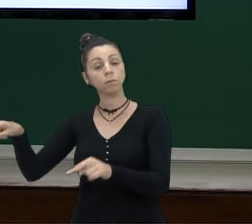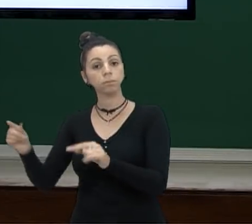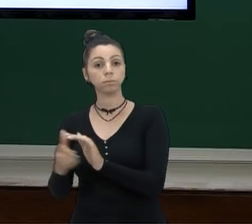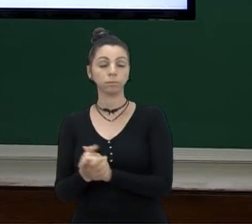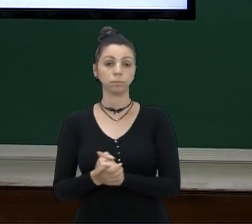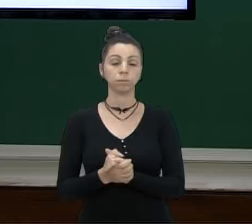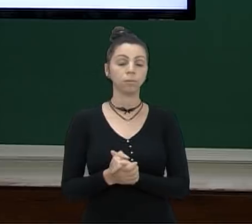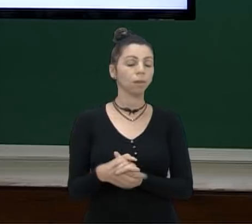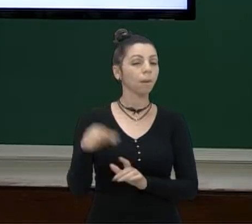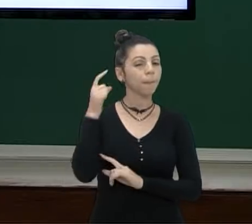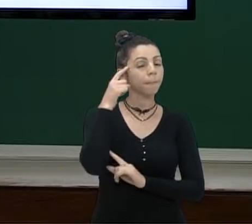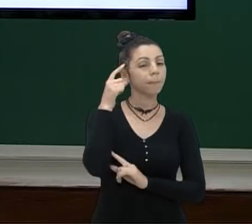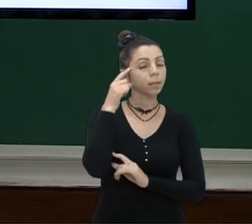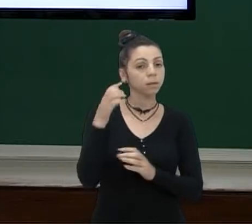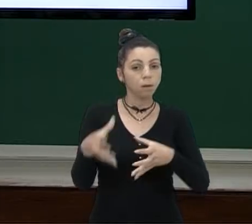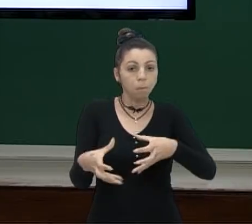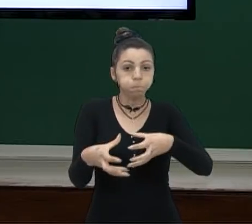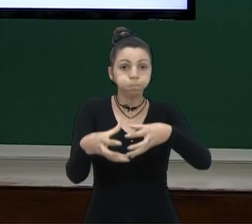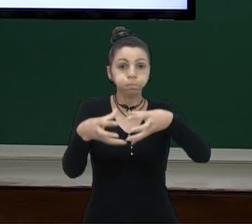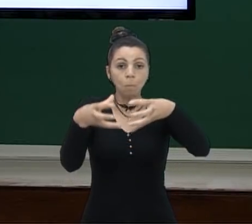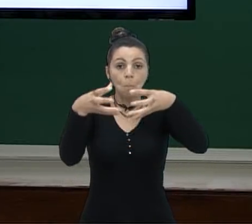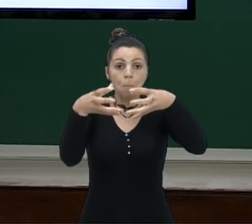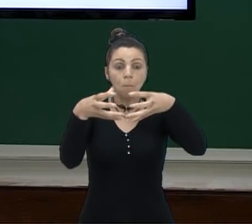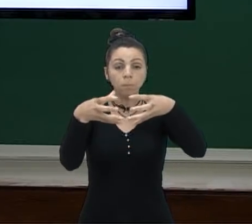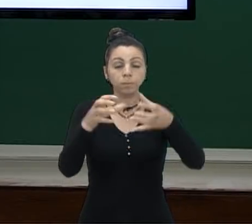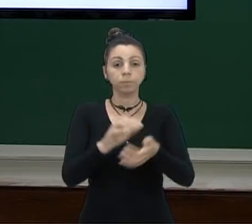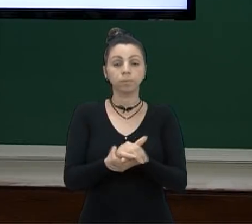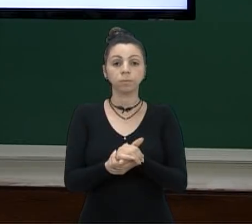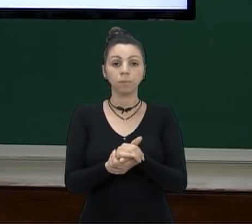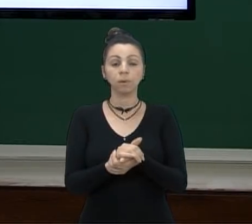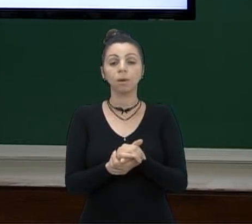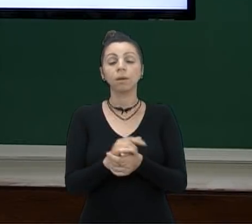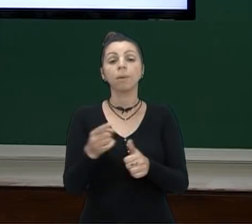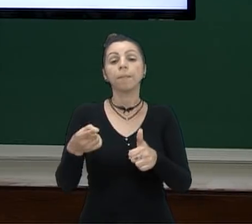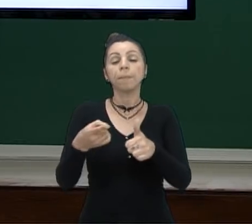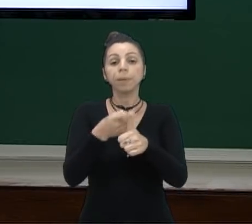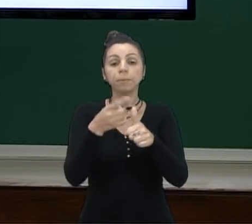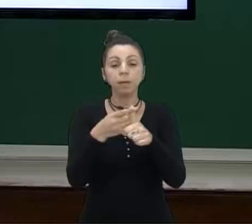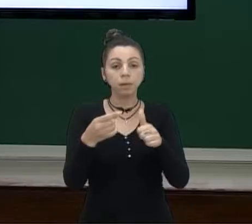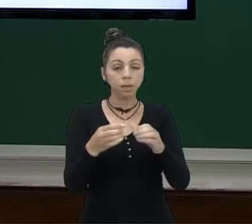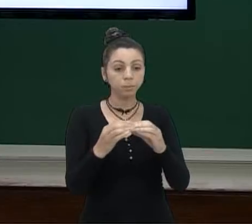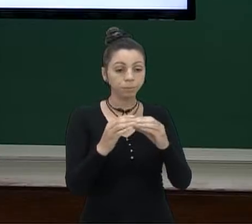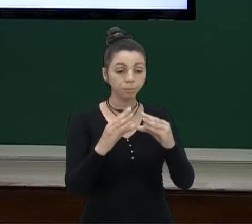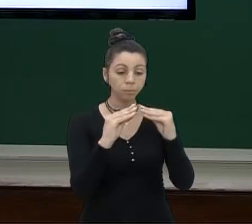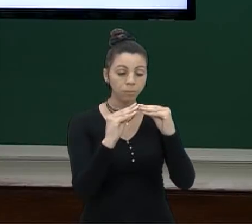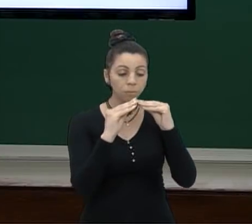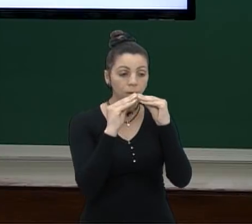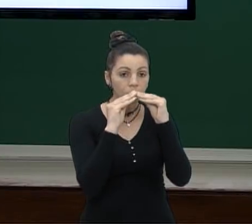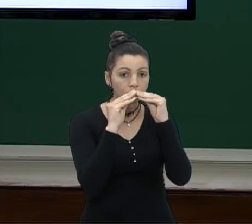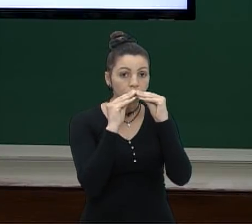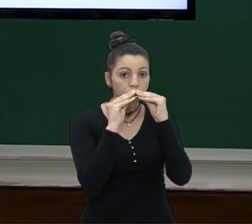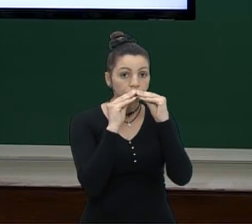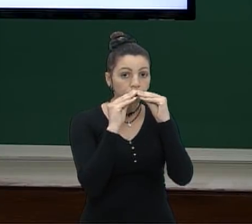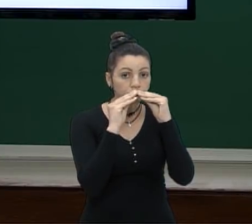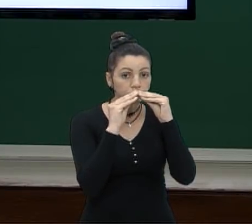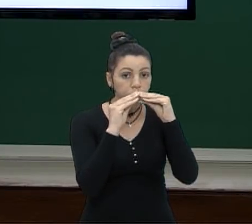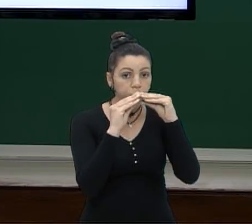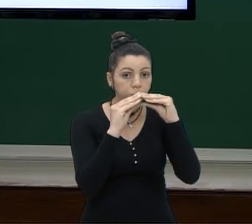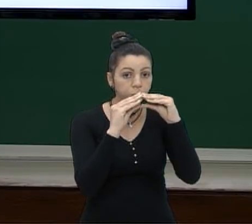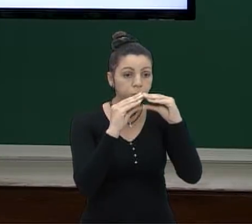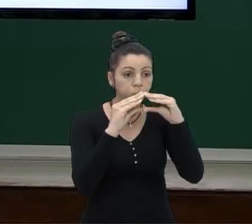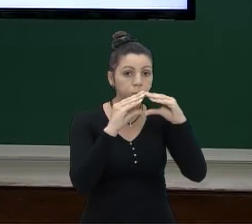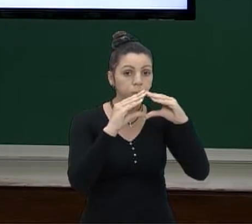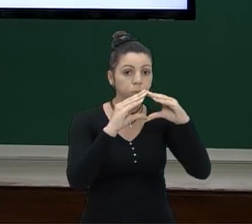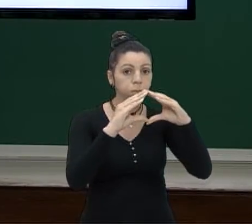exercício, pensa na bexiga. Pensa na bexiga vazia e você enchendo ela, você assoprando dentro dela. O